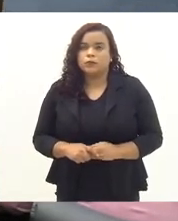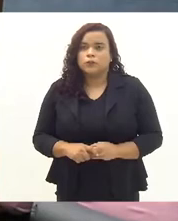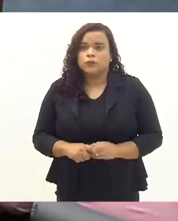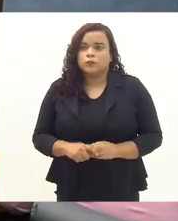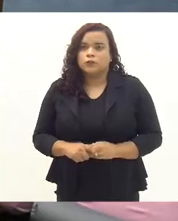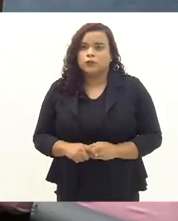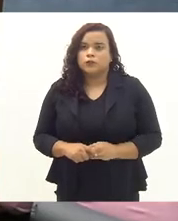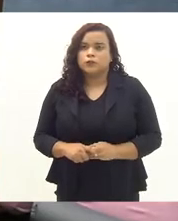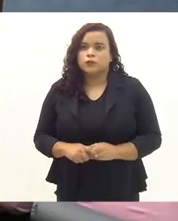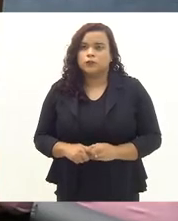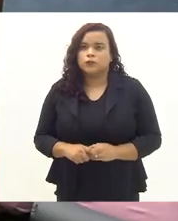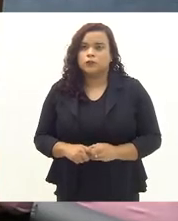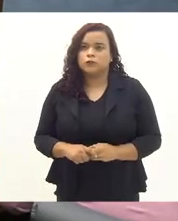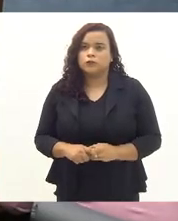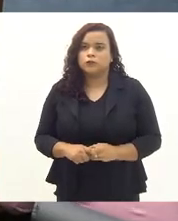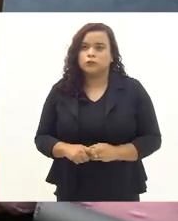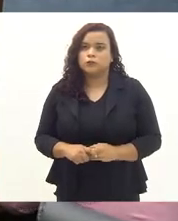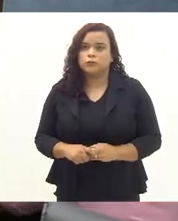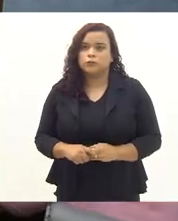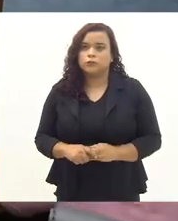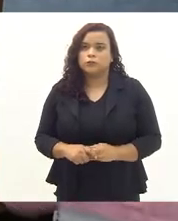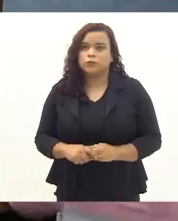E aí